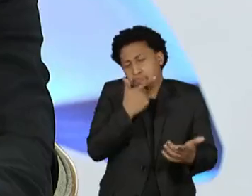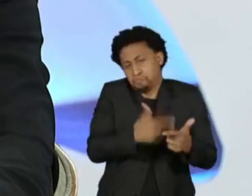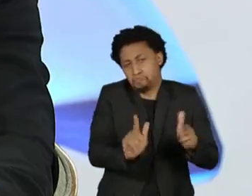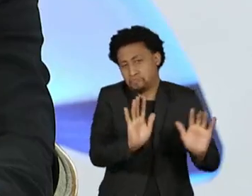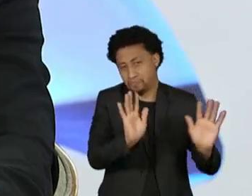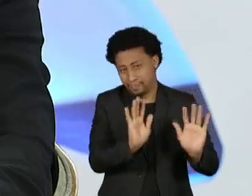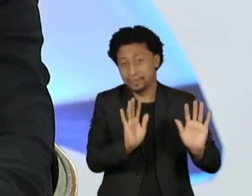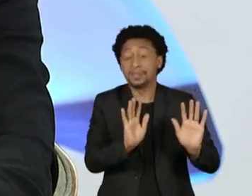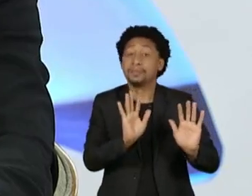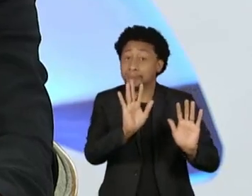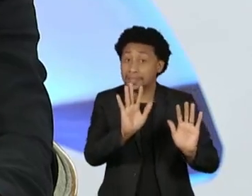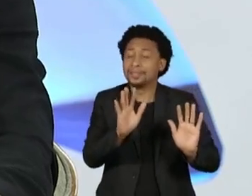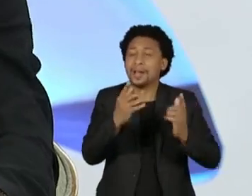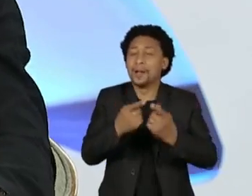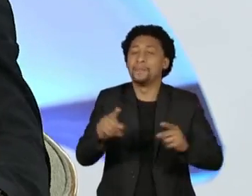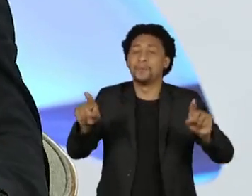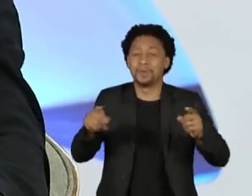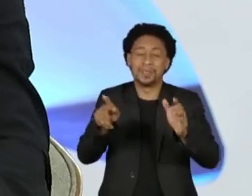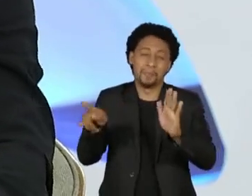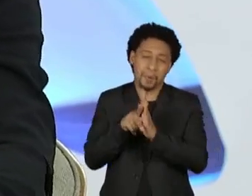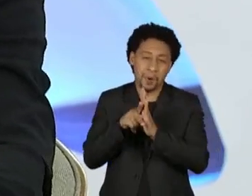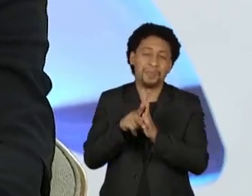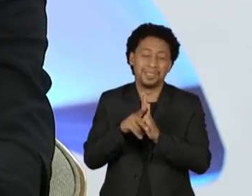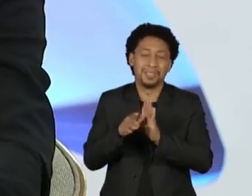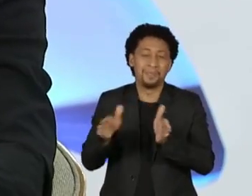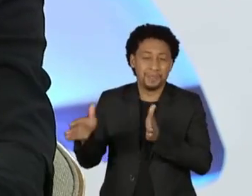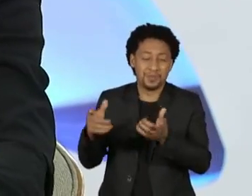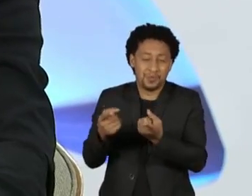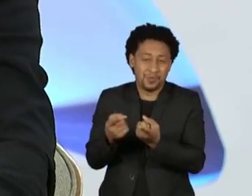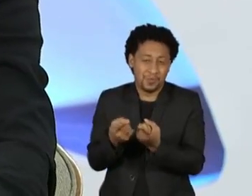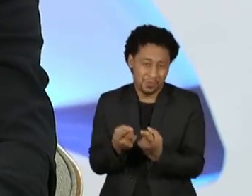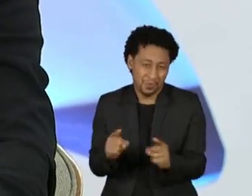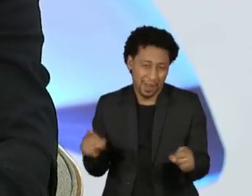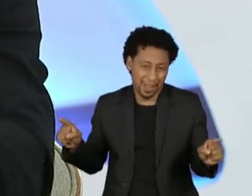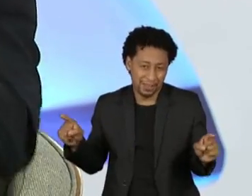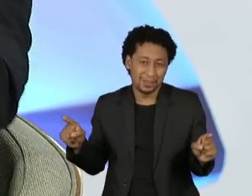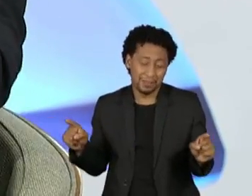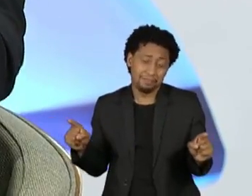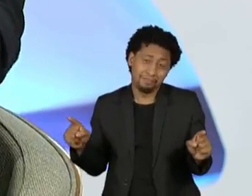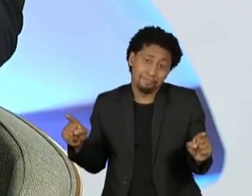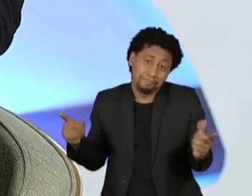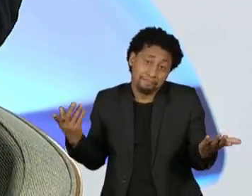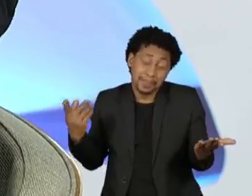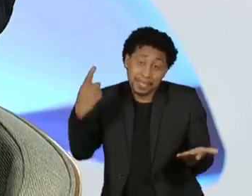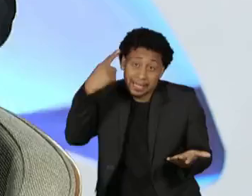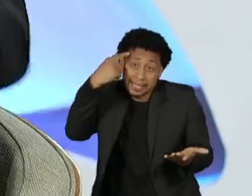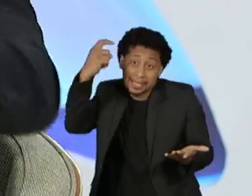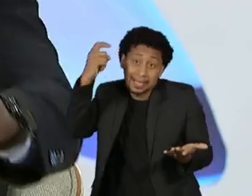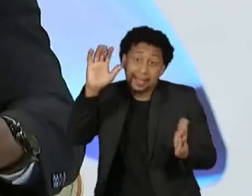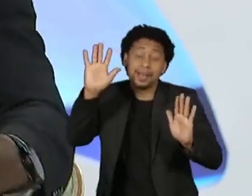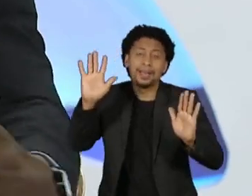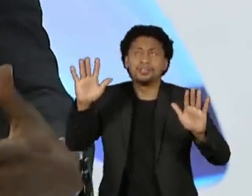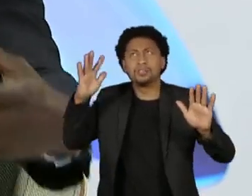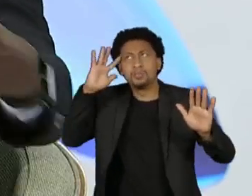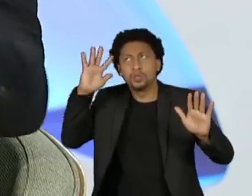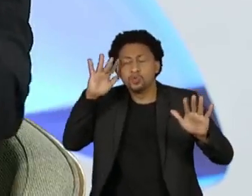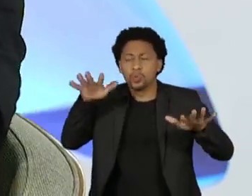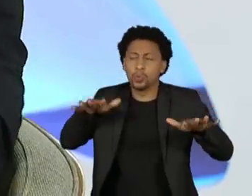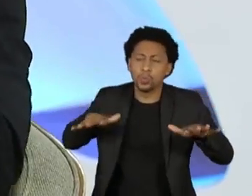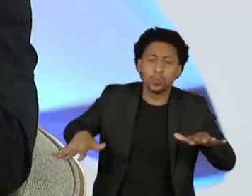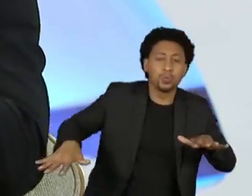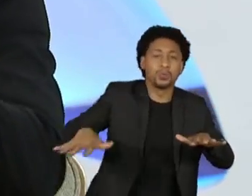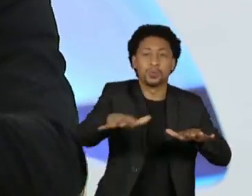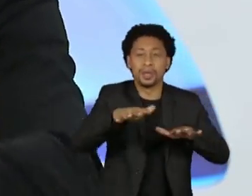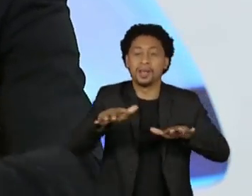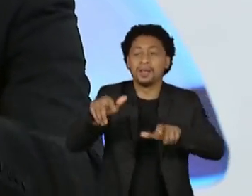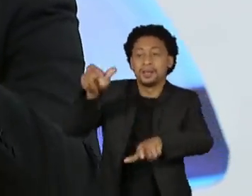gente fez Músicas Para Churrasco eu queria também rtar isso e a ideia era um lugar a gente idealizou um lugar onde todo mundo